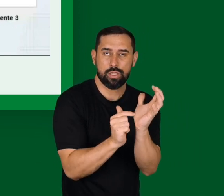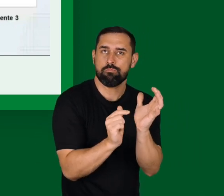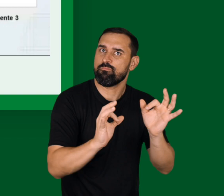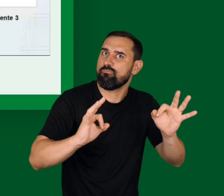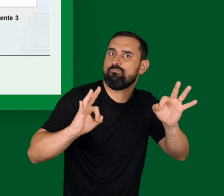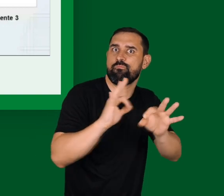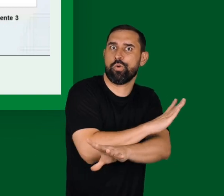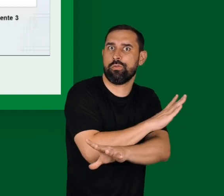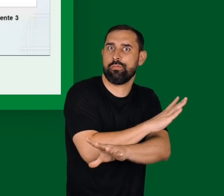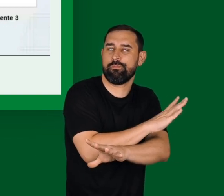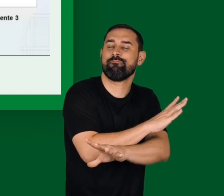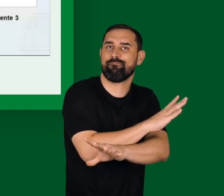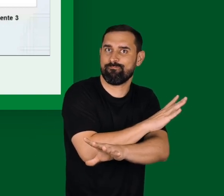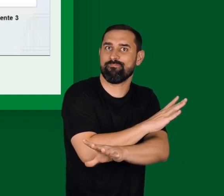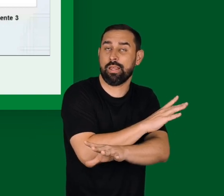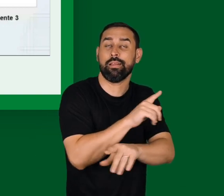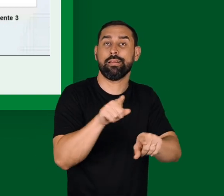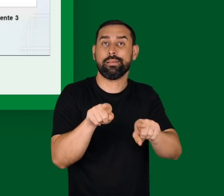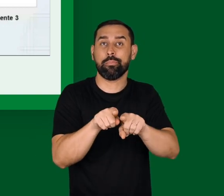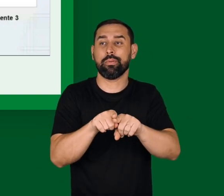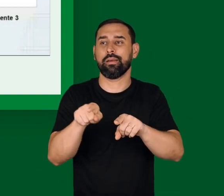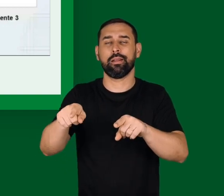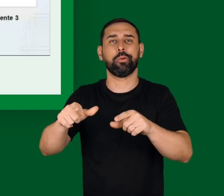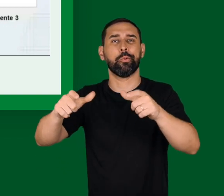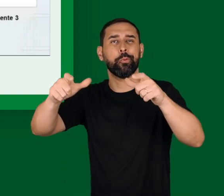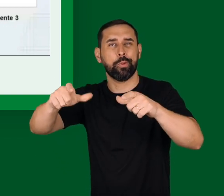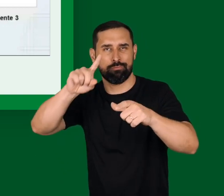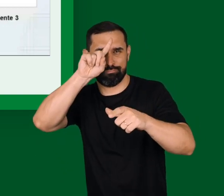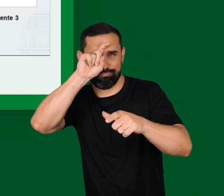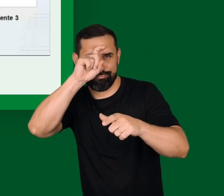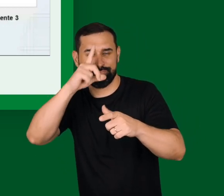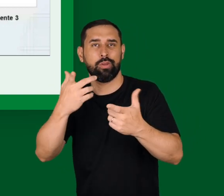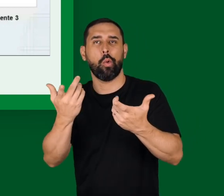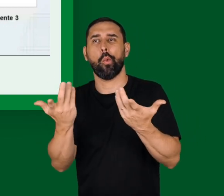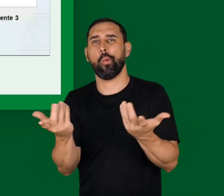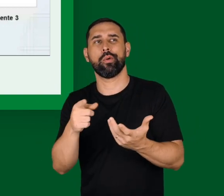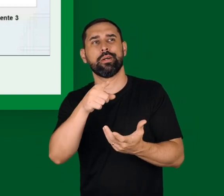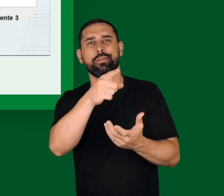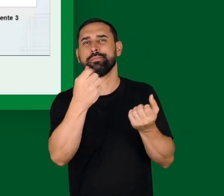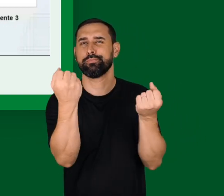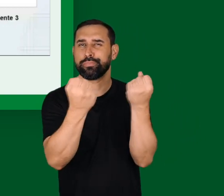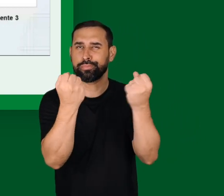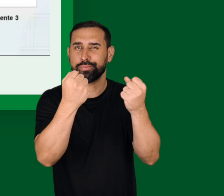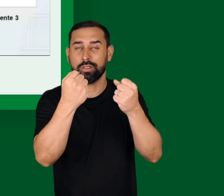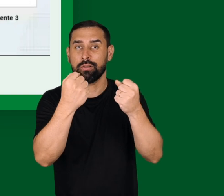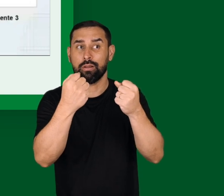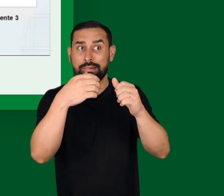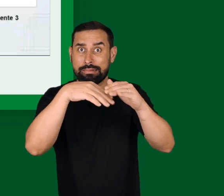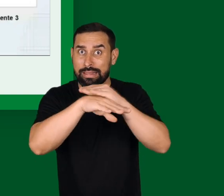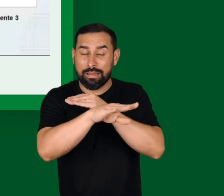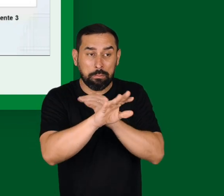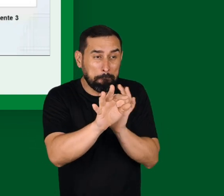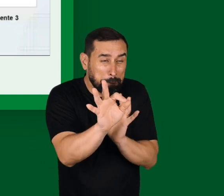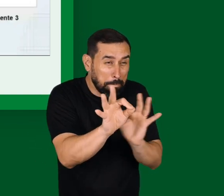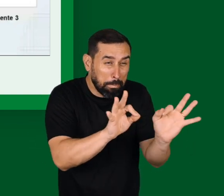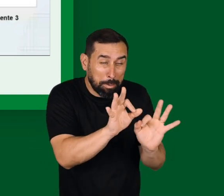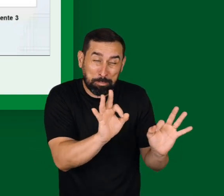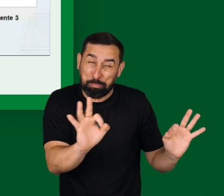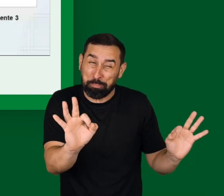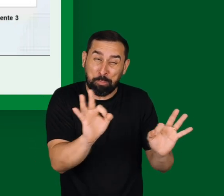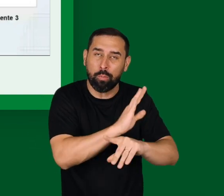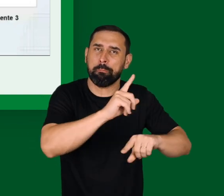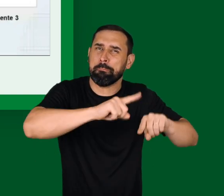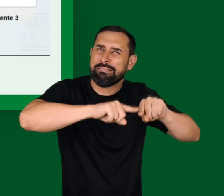importância do preparo, de ter uma equipe de resposta e um carrinho de parada dentro das unidades hospitalares e das unidades de